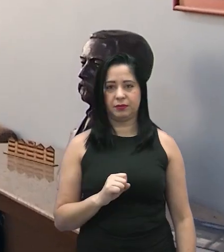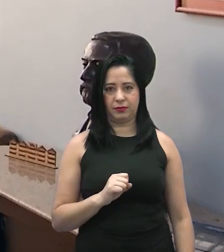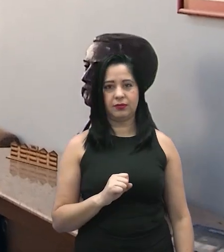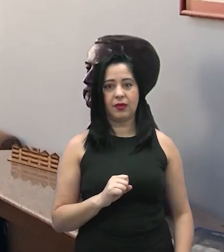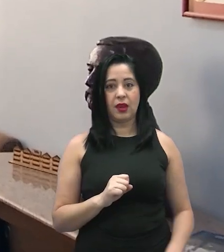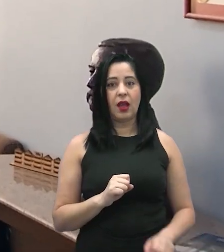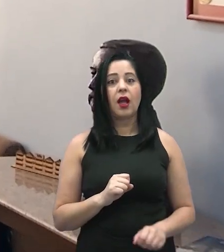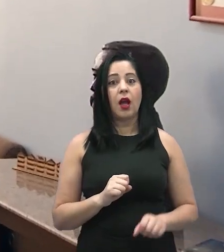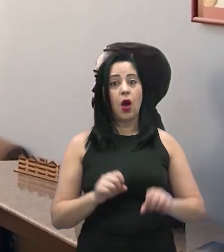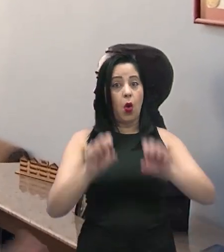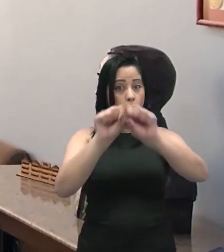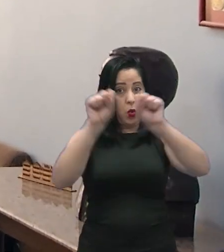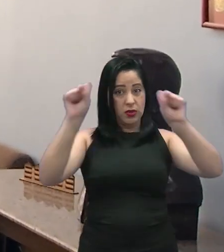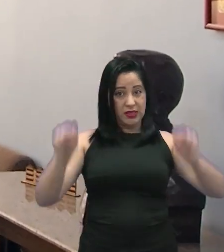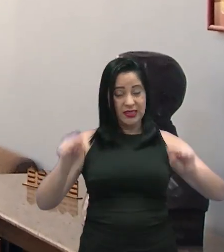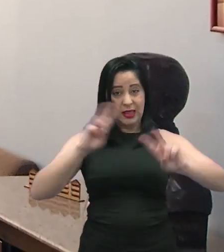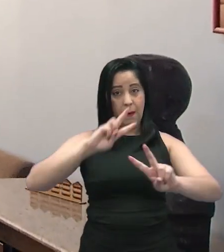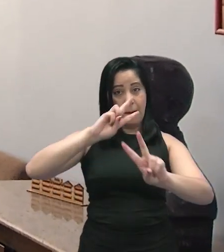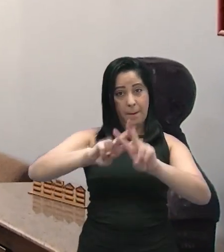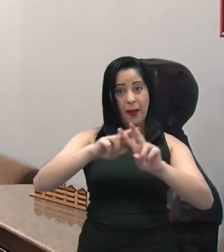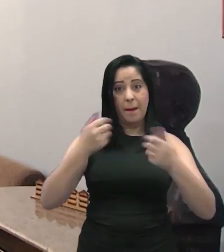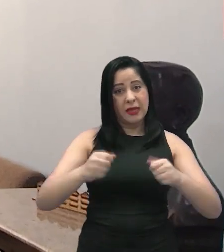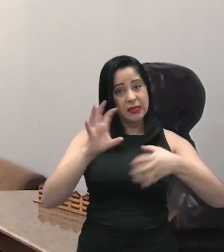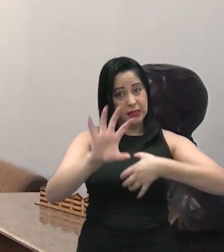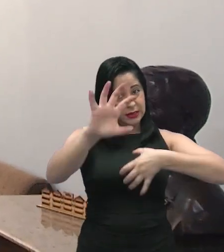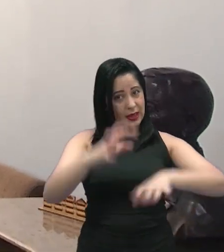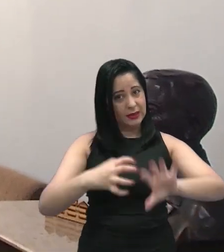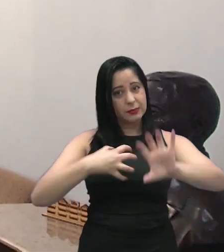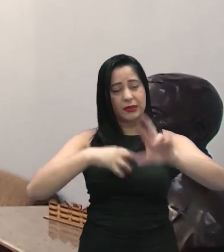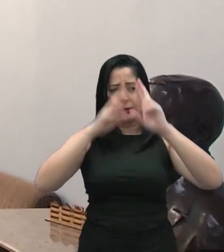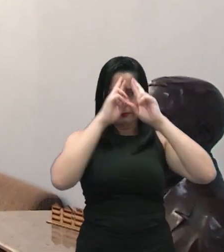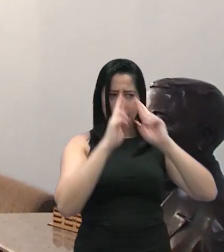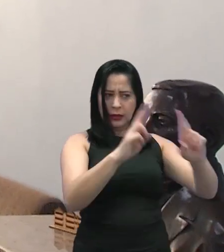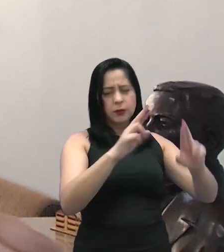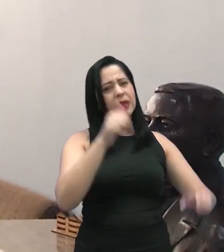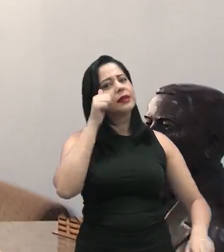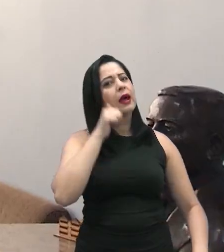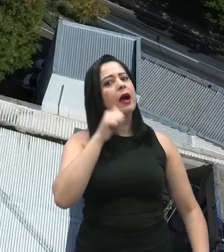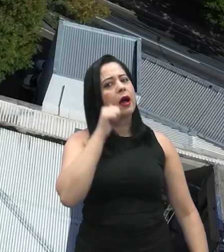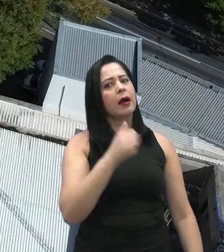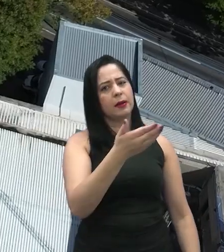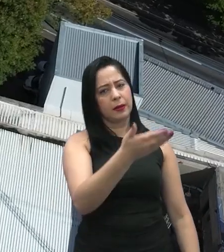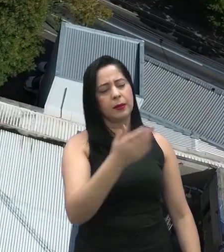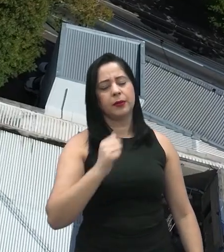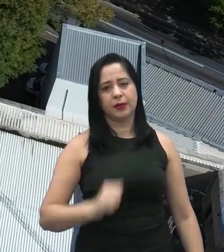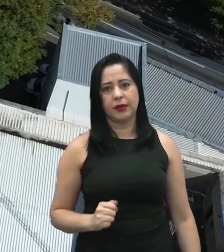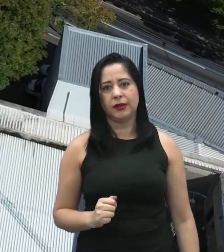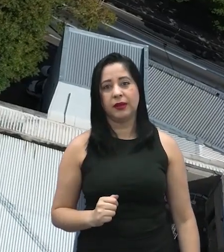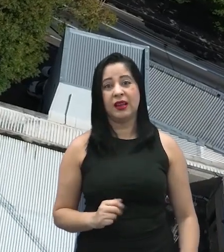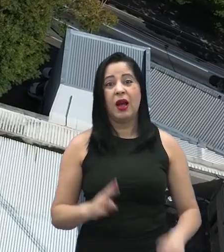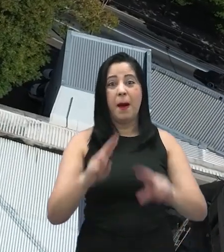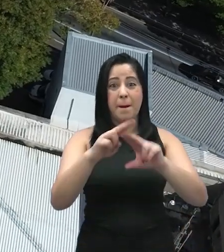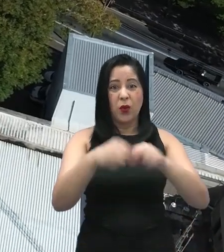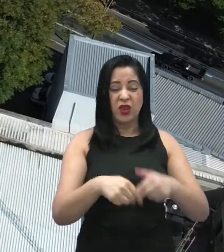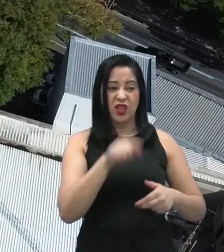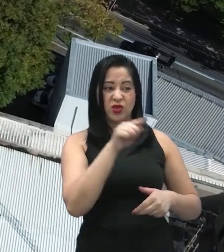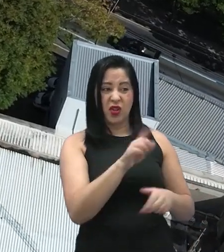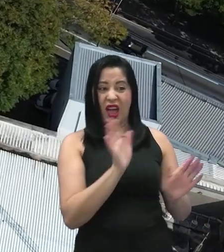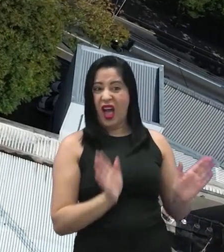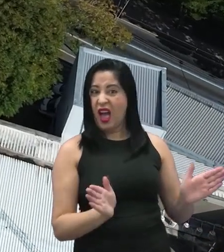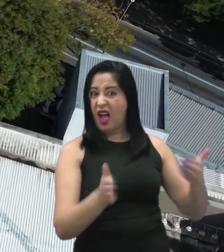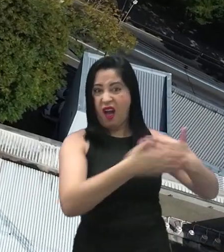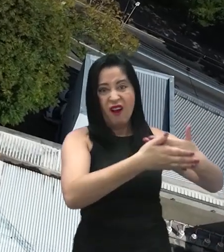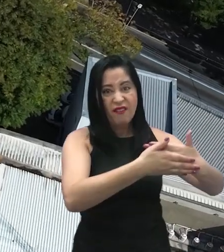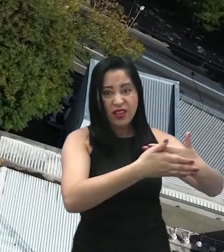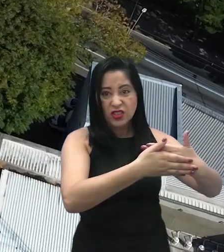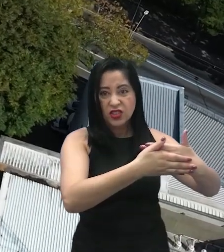do sistema prisional precisa respeitar a singularidade feminina. Nesse sentido, desativar o